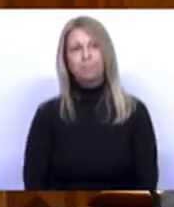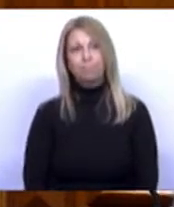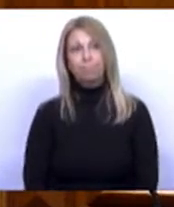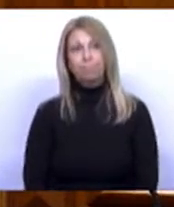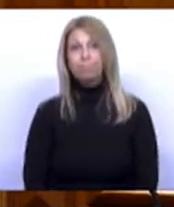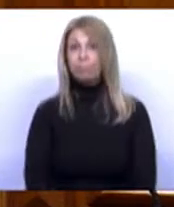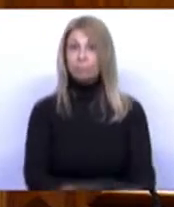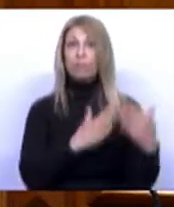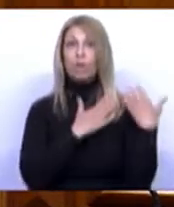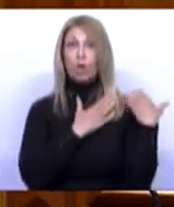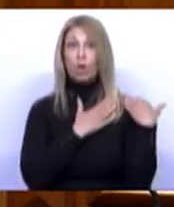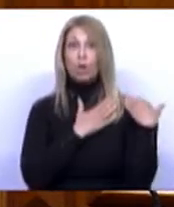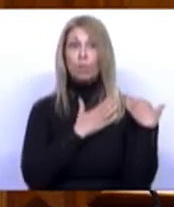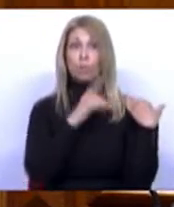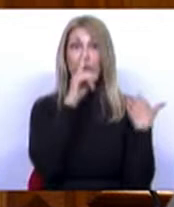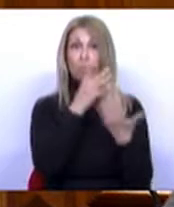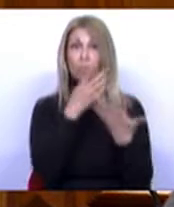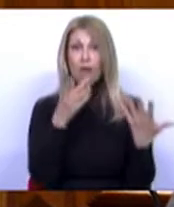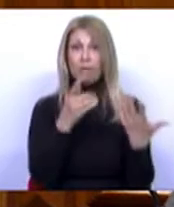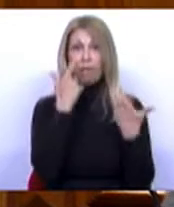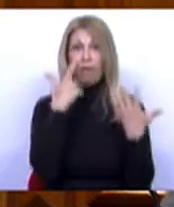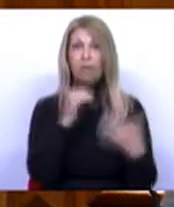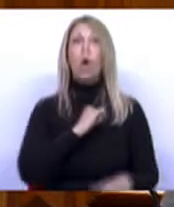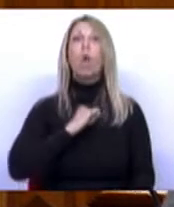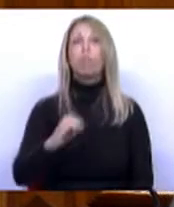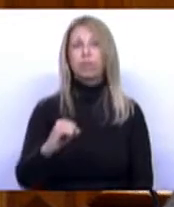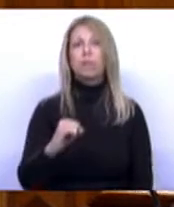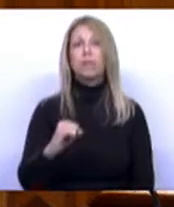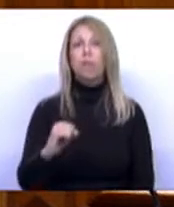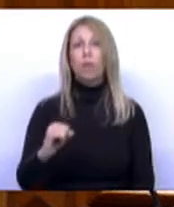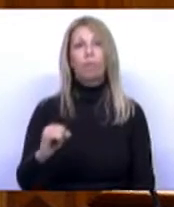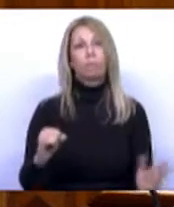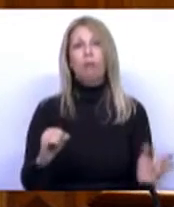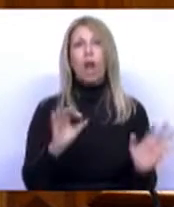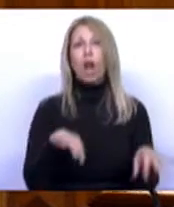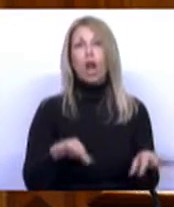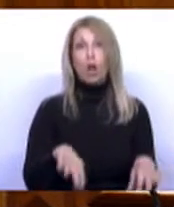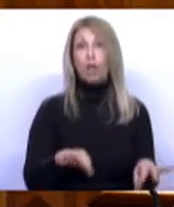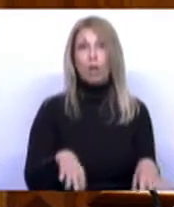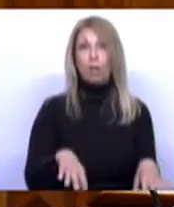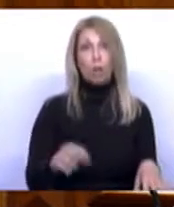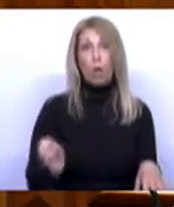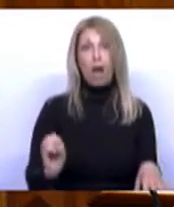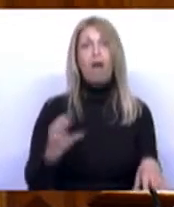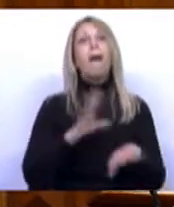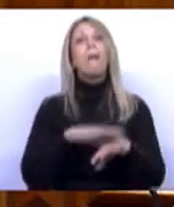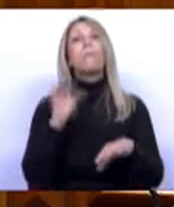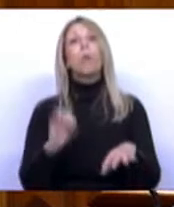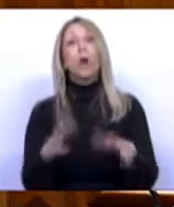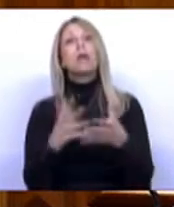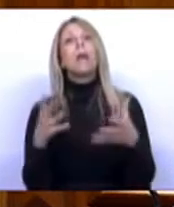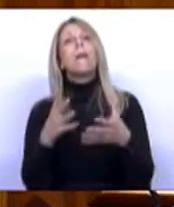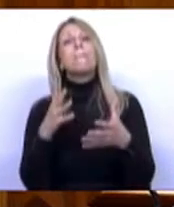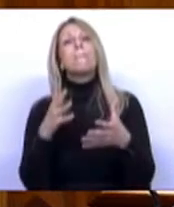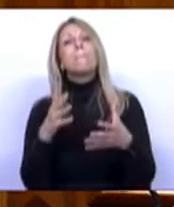A irresponsabilidade da oposição não acaba por haver maioria absoluta de suporte ao Governo. Essa